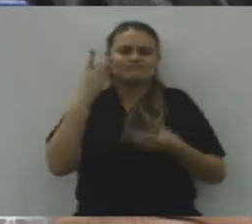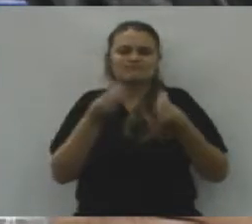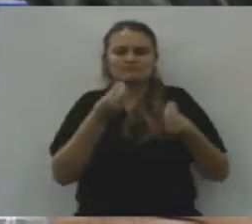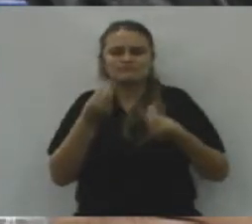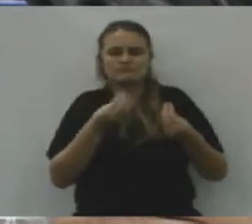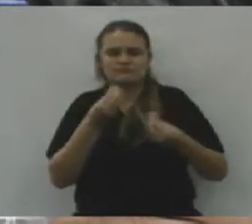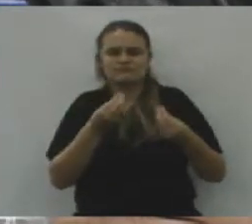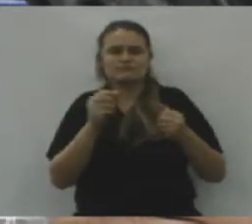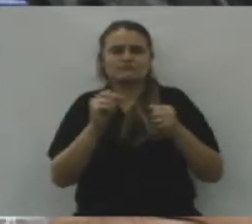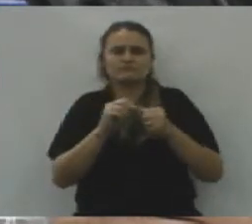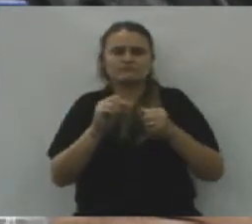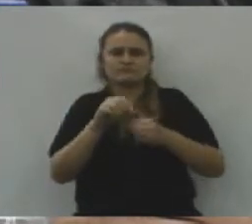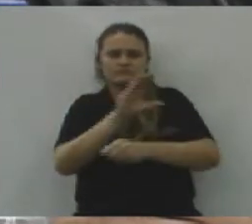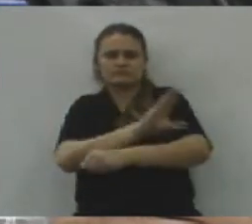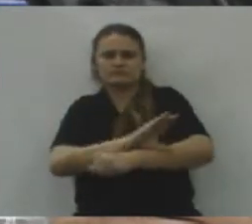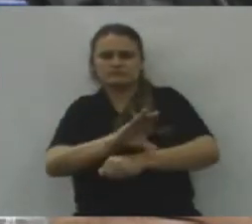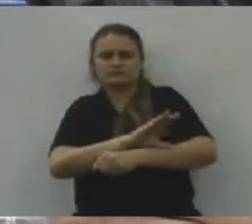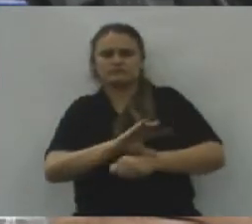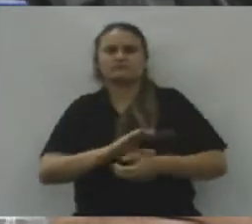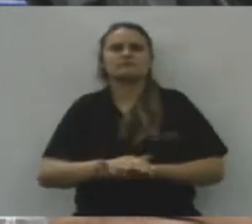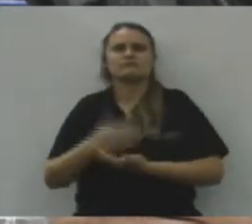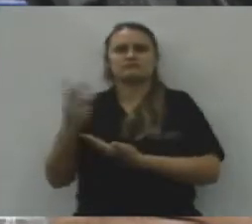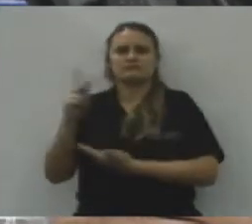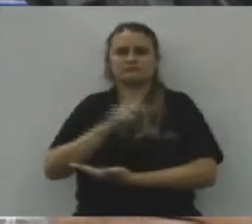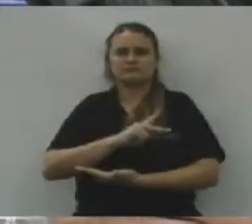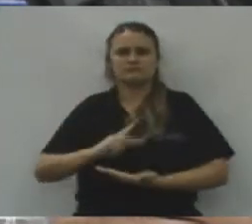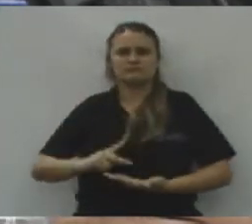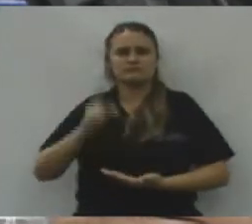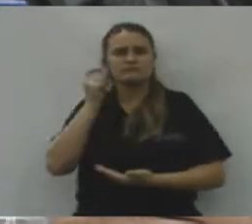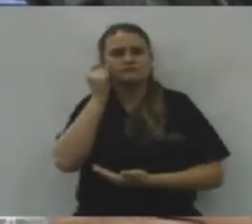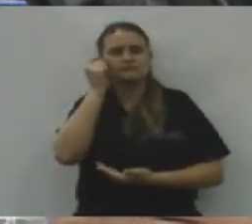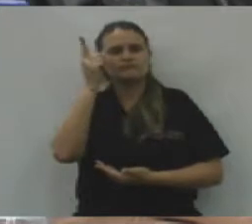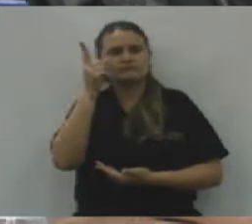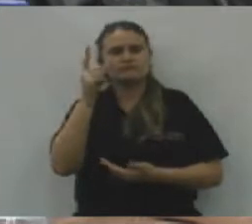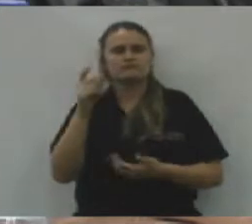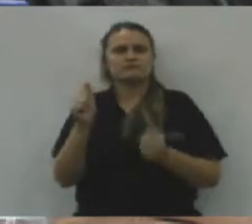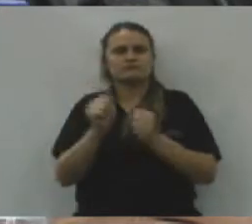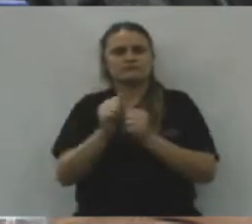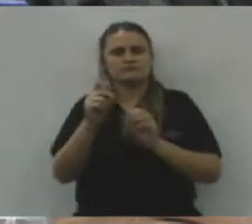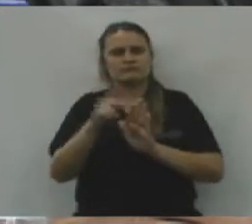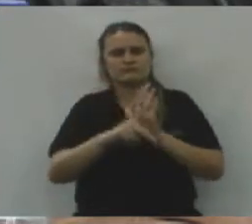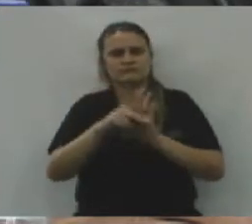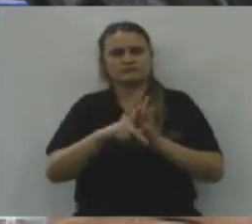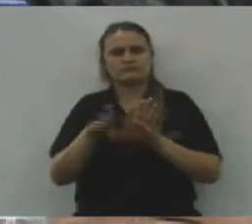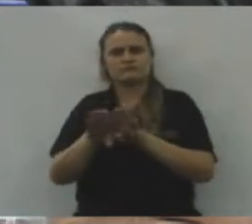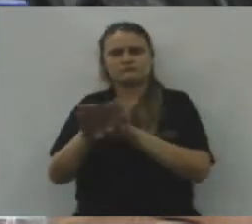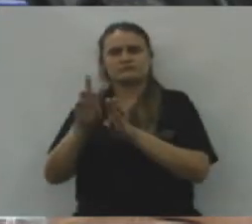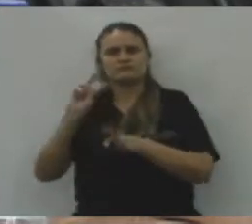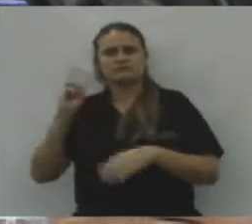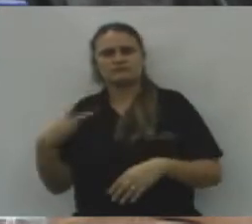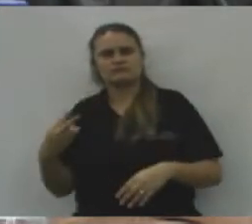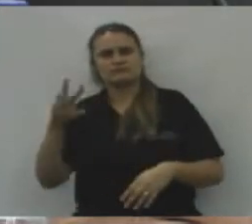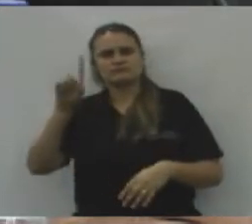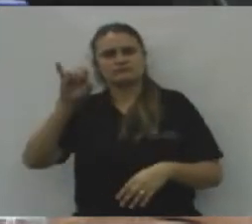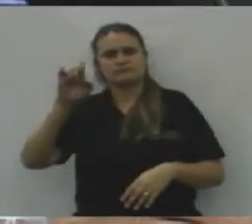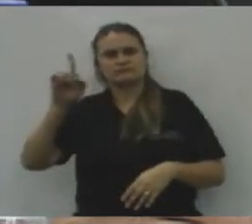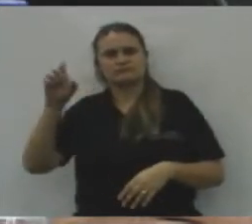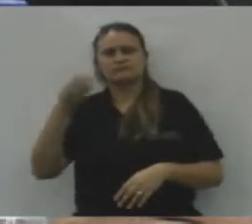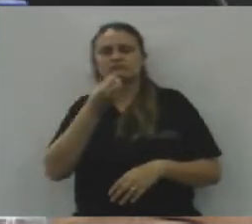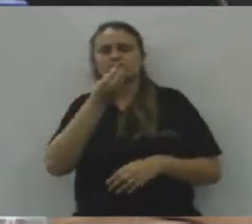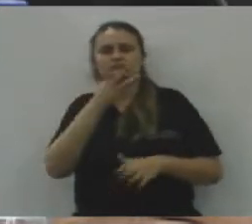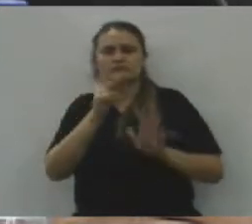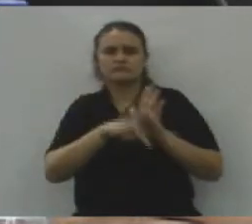Então, parabéns a você também, presidente, pela sua indicação. E o Diego também. Olha, grande valia esse